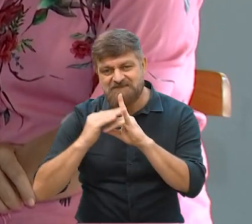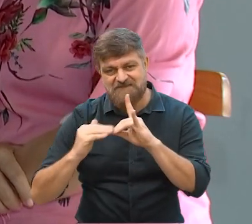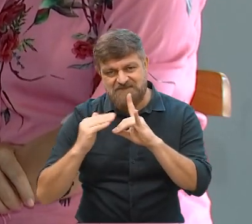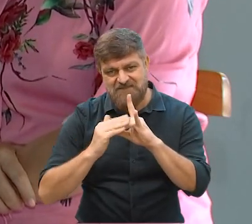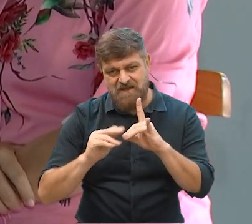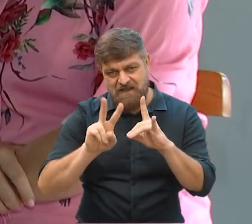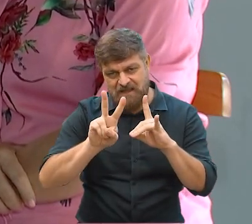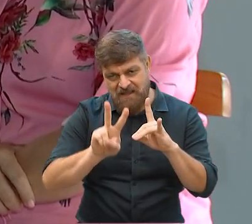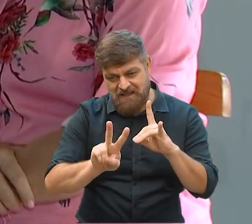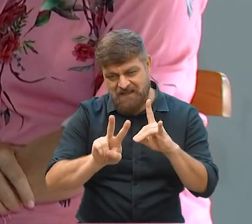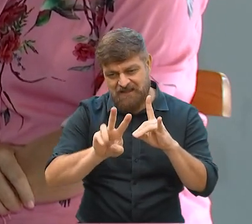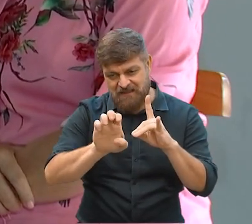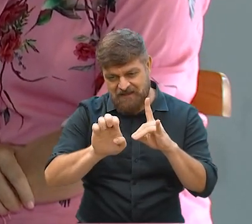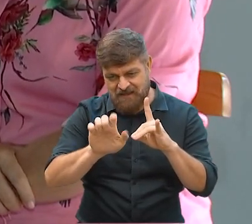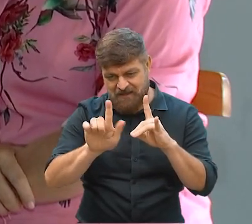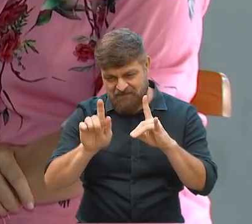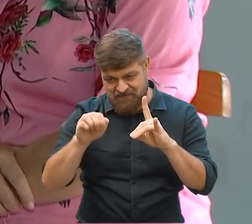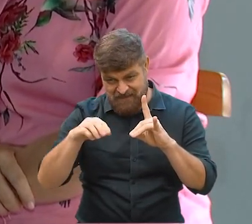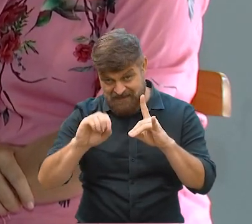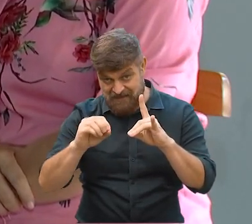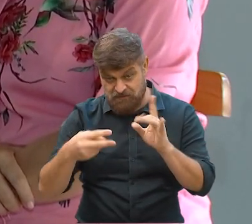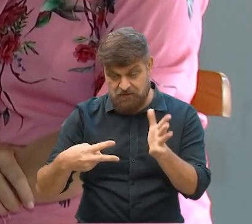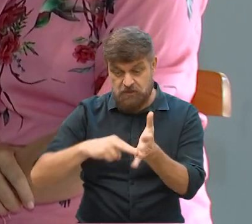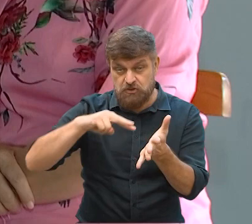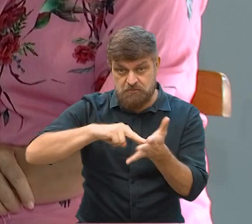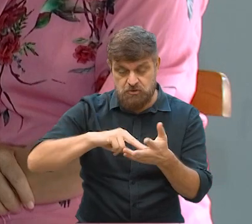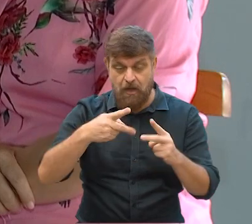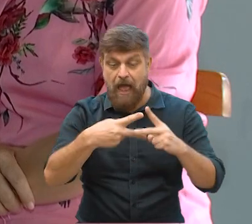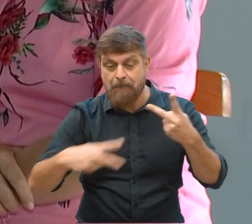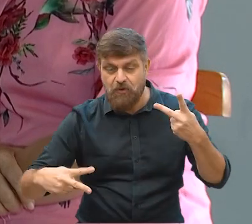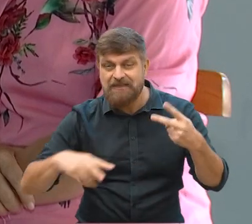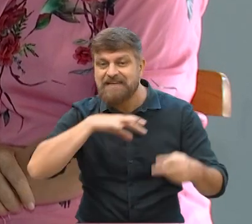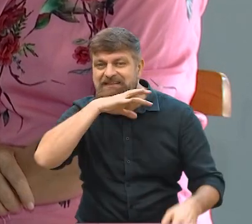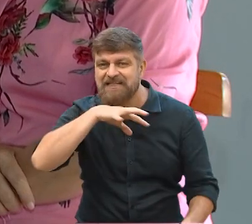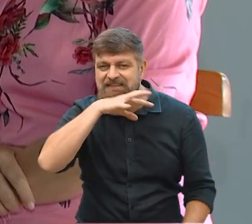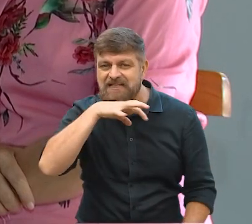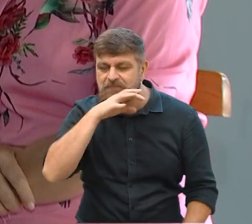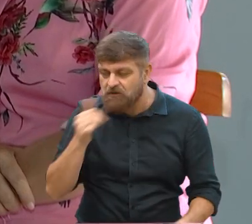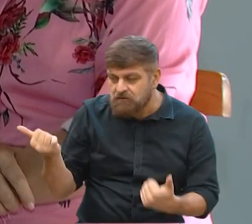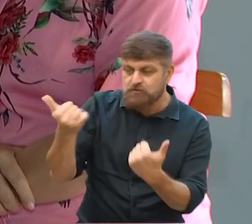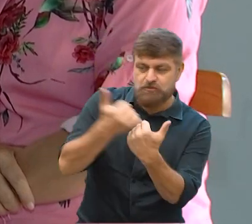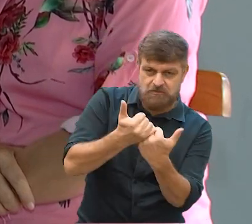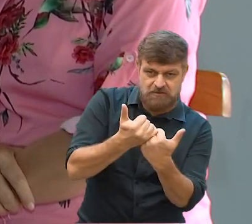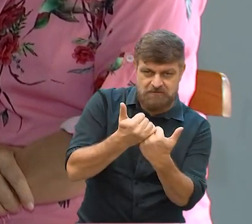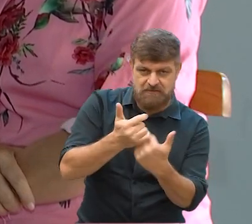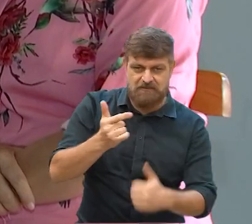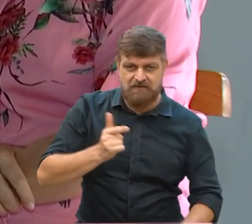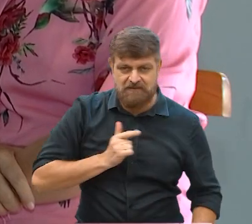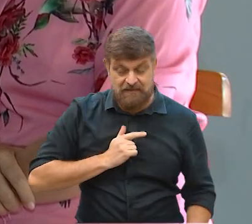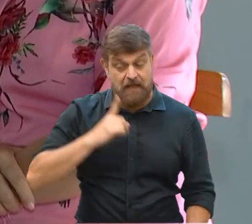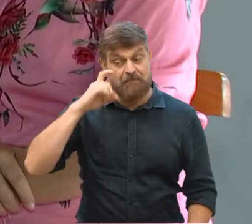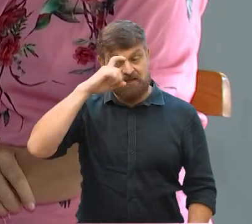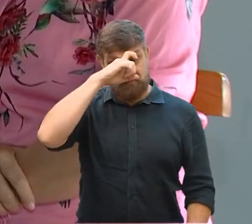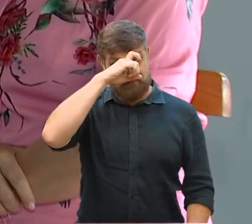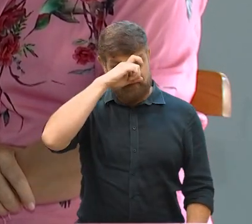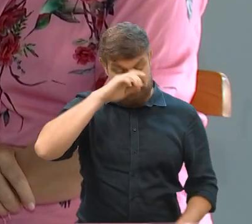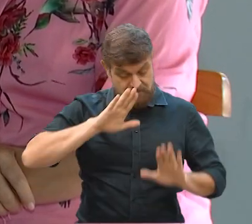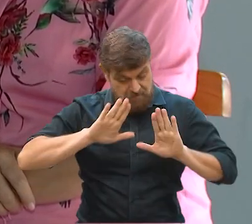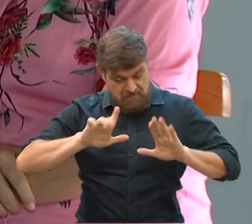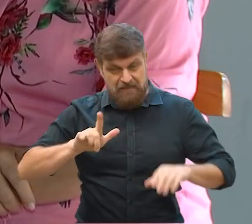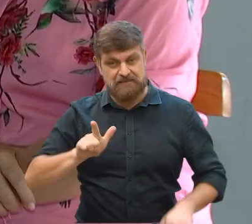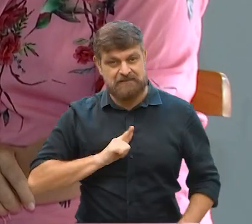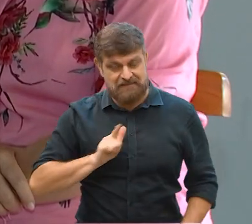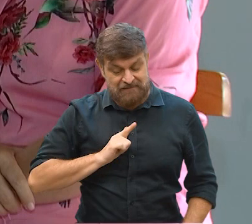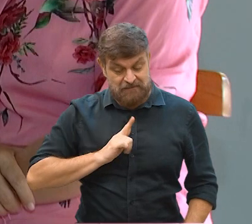que precisam substituir a proteína de origem animal por outra fonte. É uma dieta um pouco mais difícil e